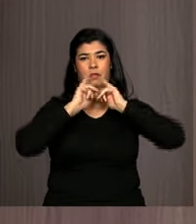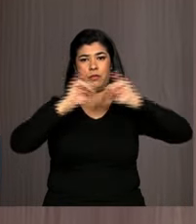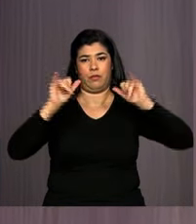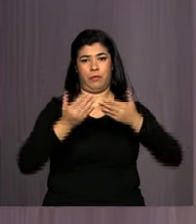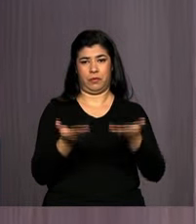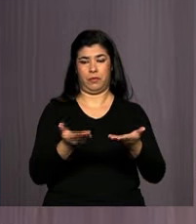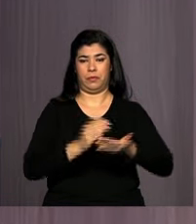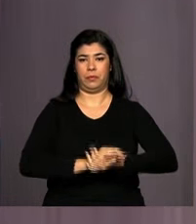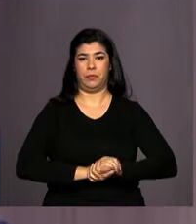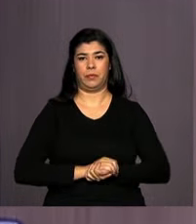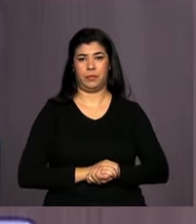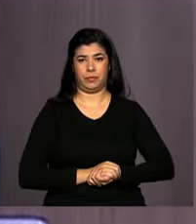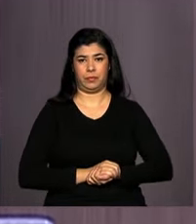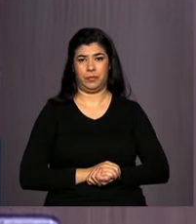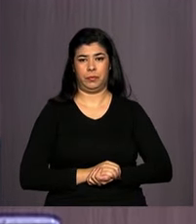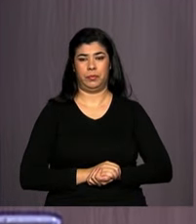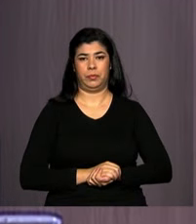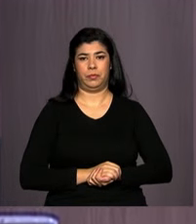inovação.